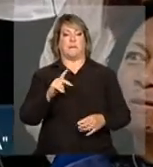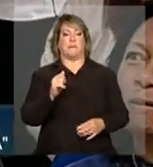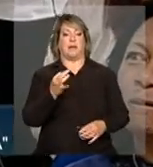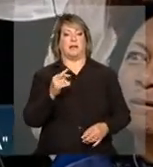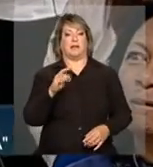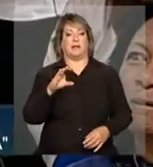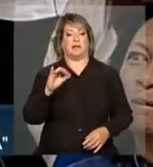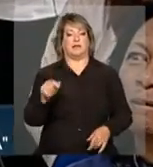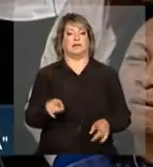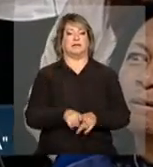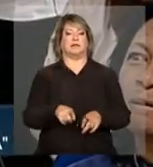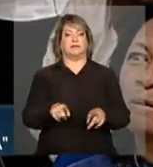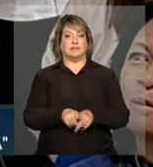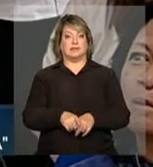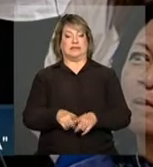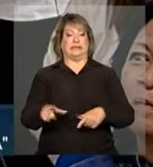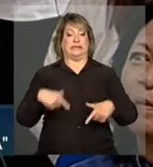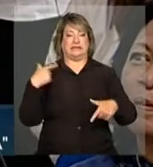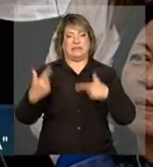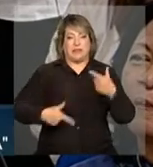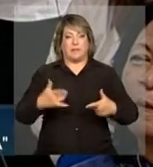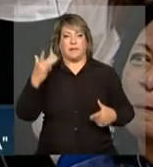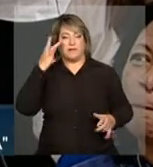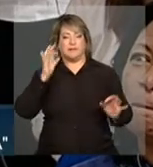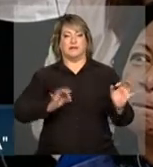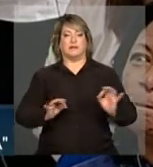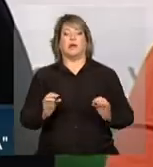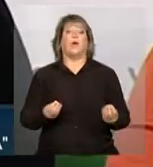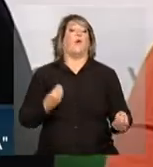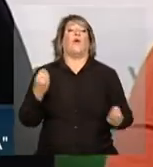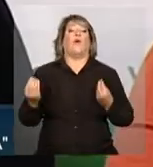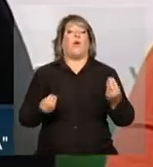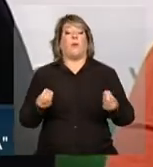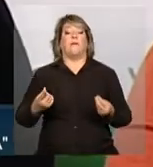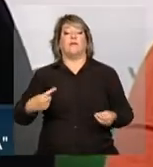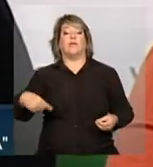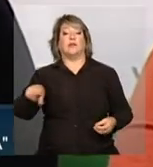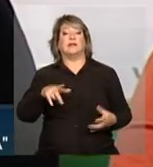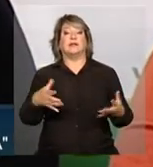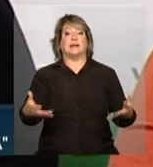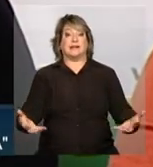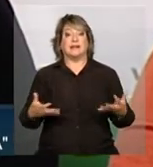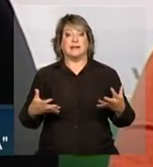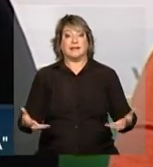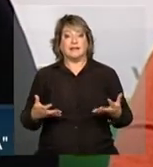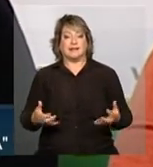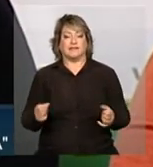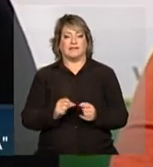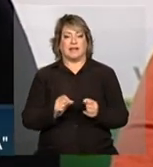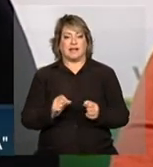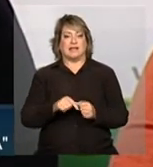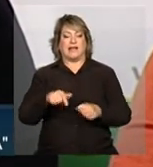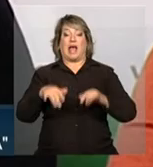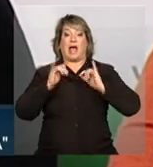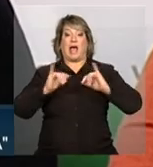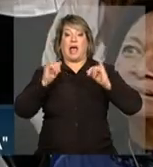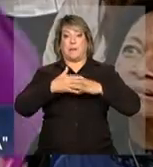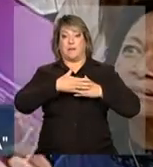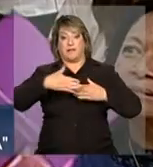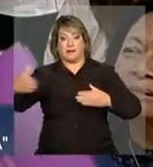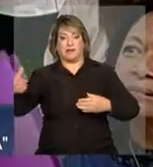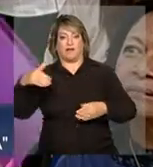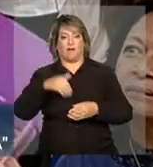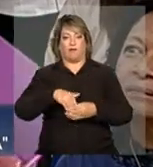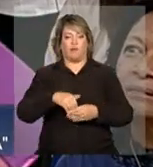né, sempre com a criatividade, a flor da pele, de que forma vocês pretendem traduzir essa campanha, a exemplo